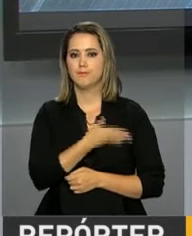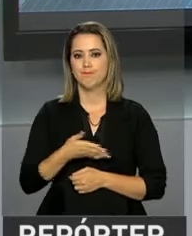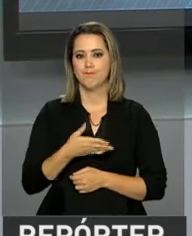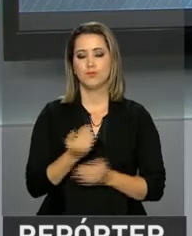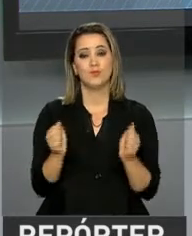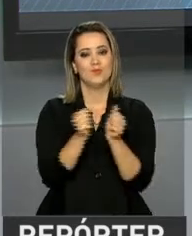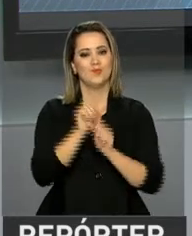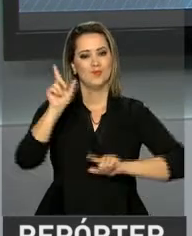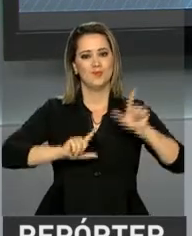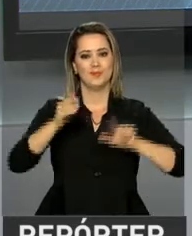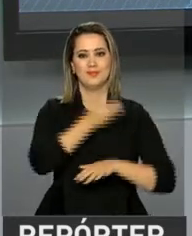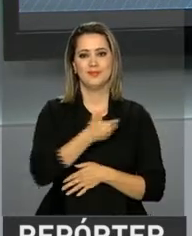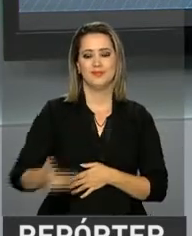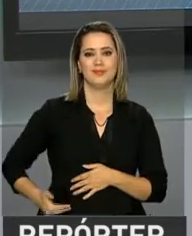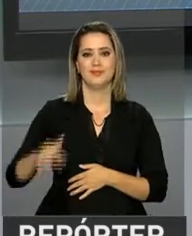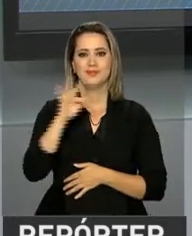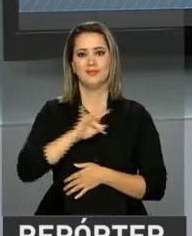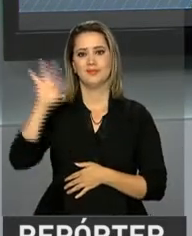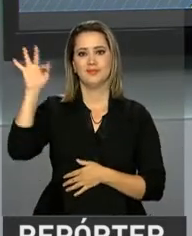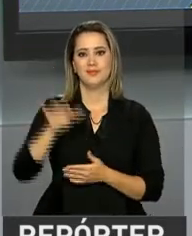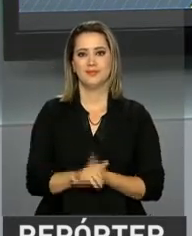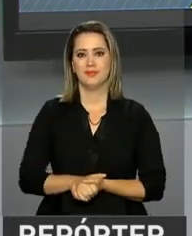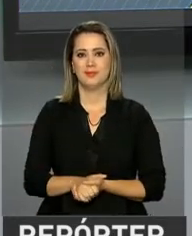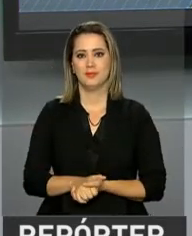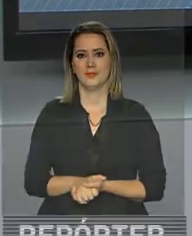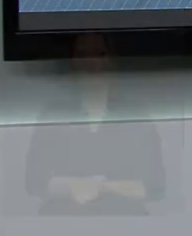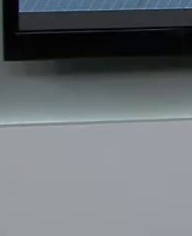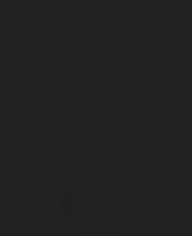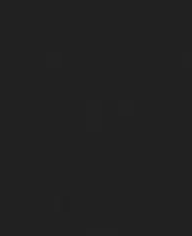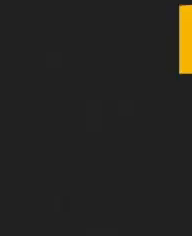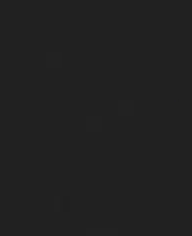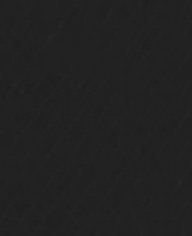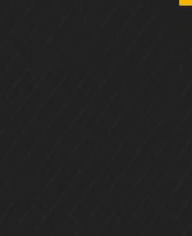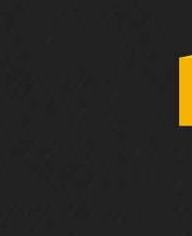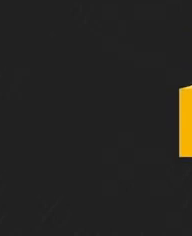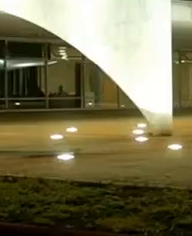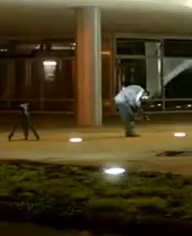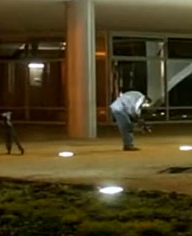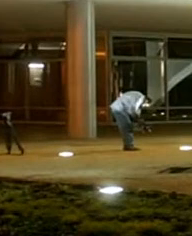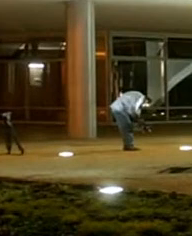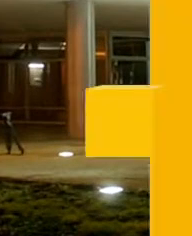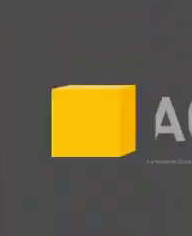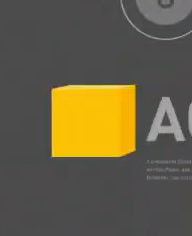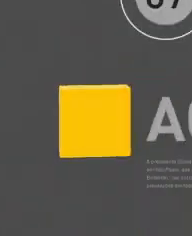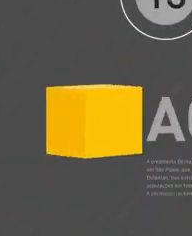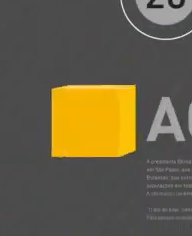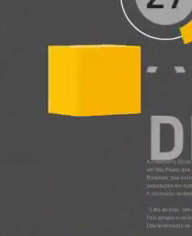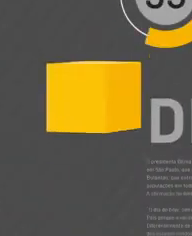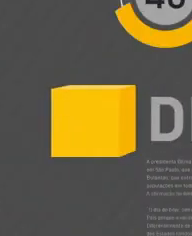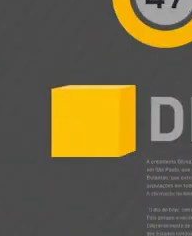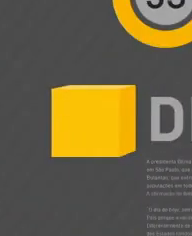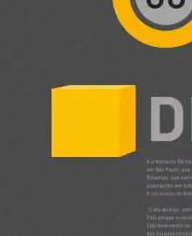nbr.gov.br. Continue com a gente aqui na NBR, a TV do Governo Federal.